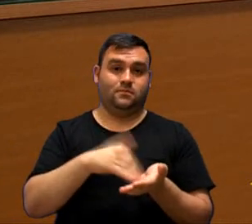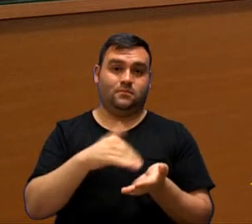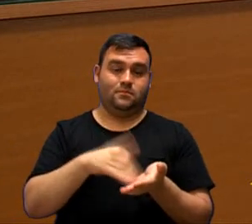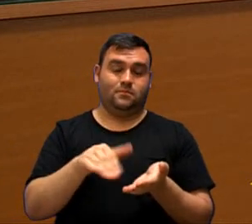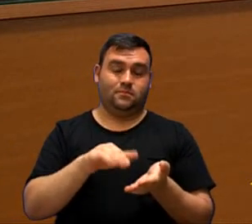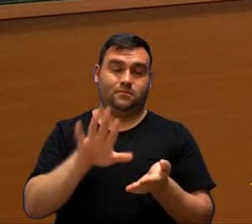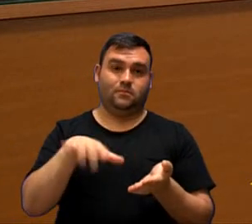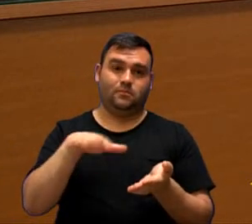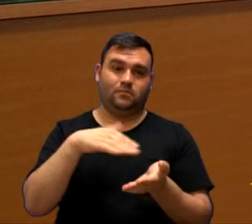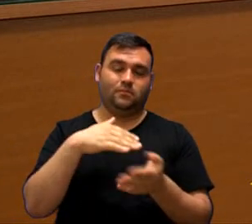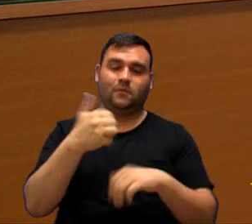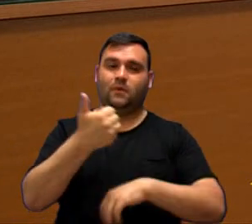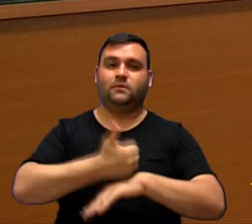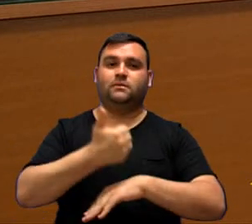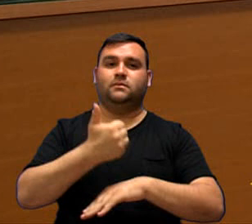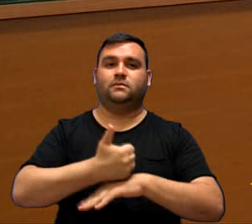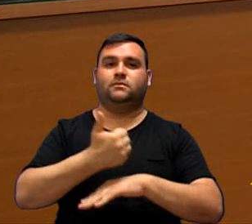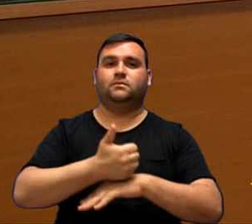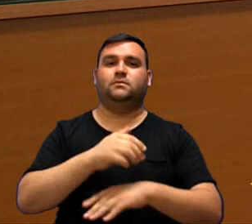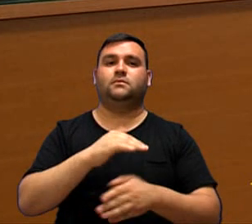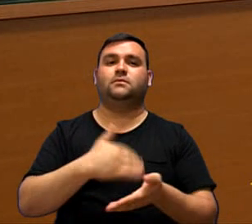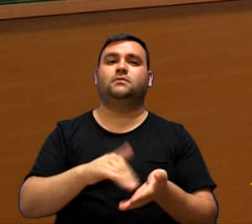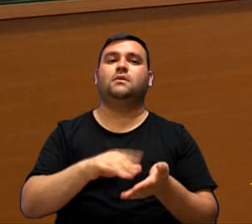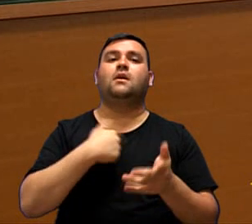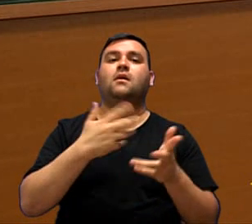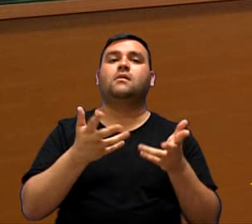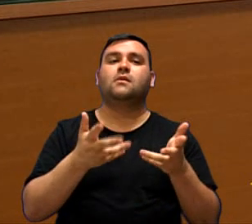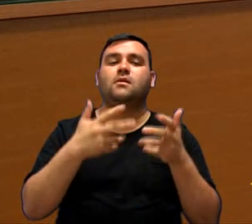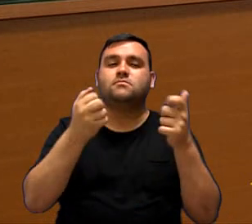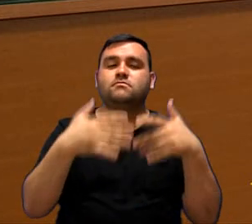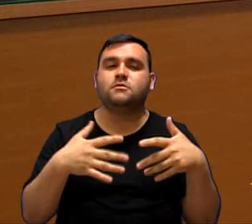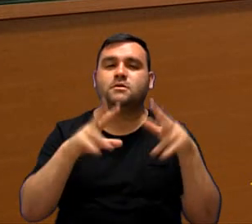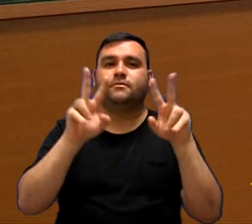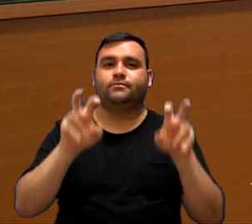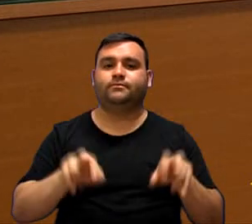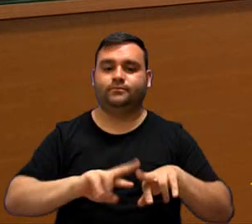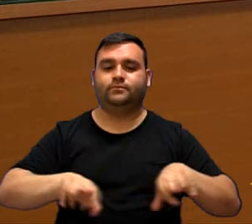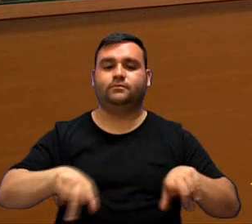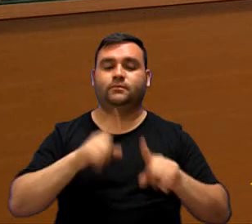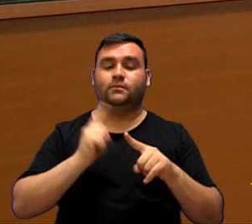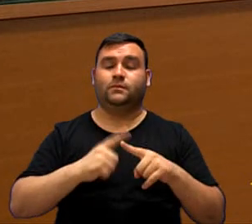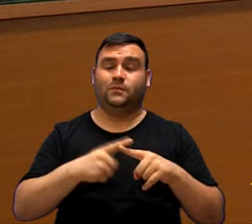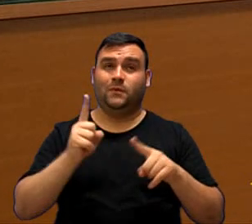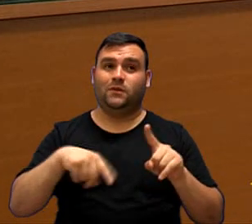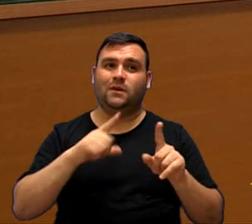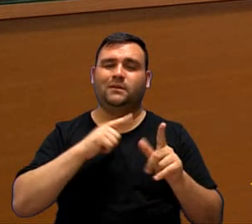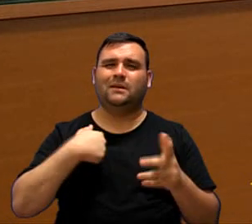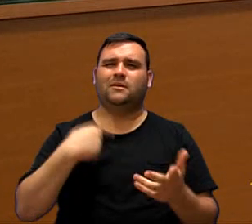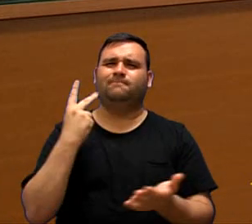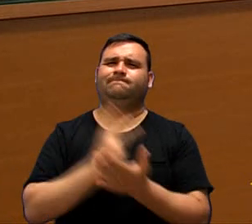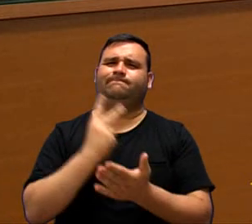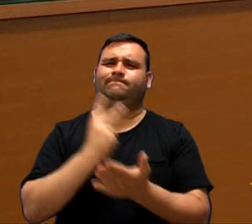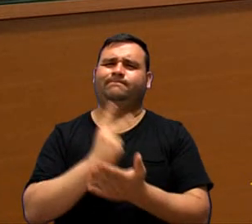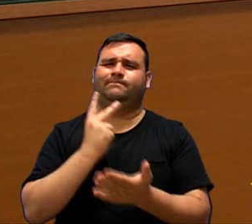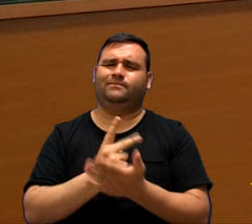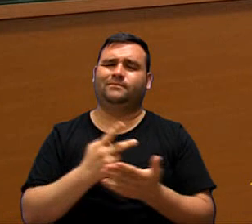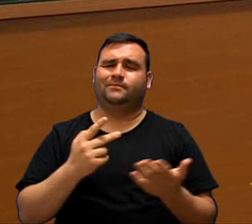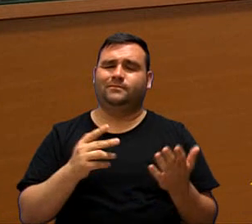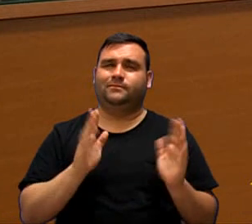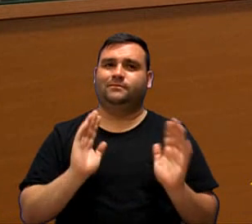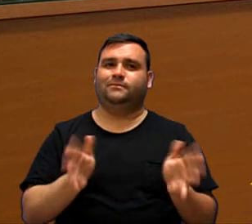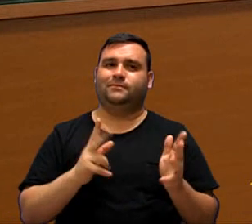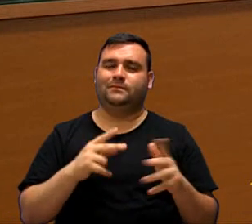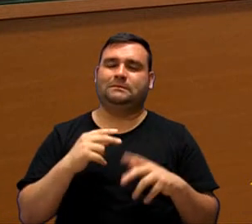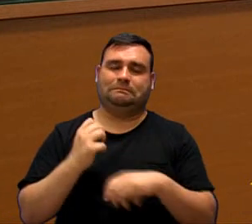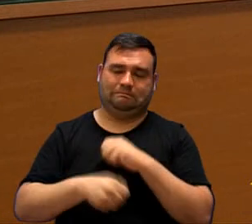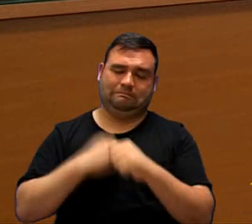estranhável. Secretário, diga. Eu quero tocar em alguns pontos aqui que já são teclas que eu bato, já estão até gastas.